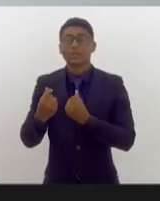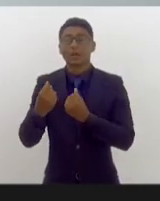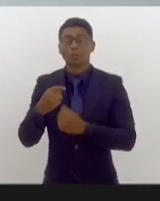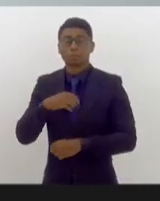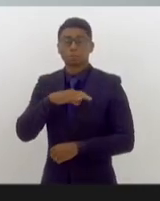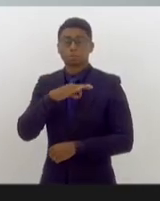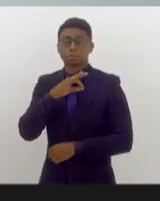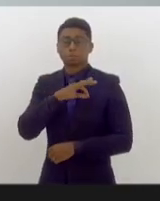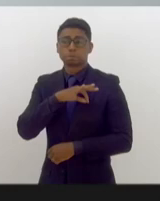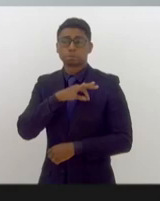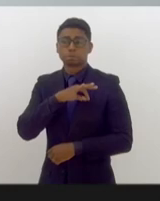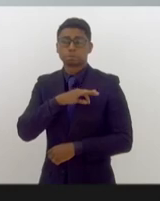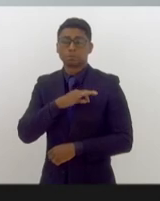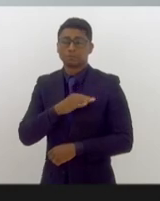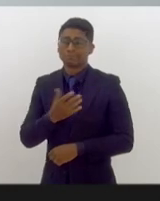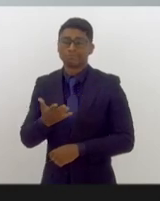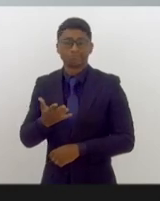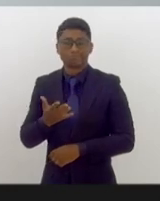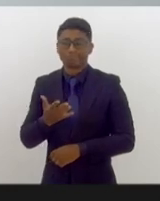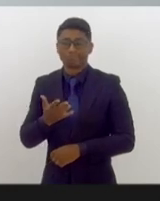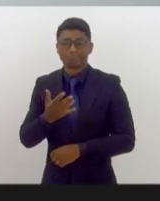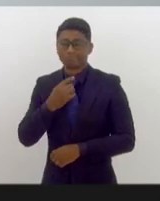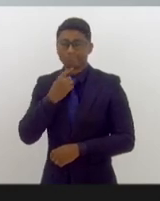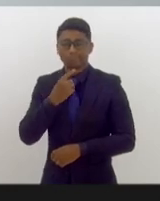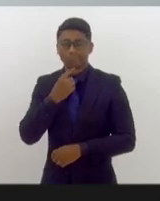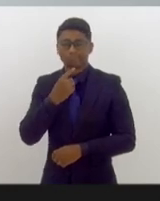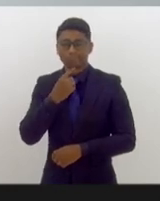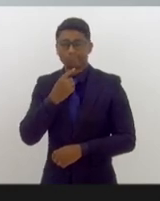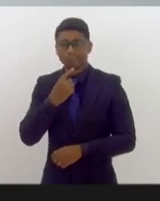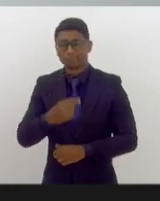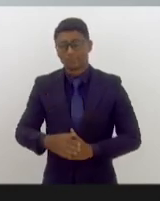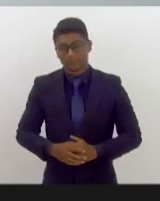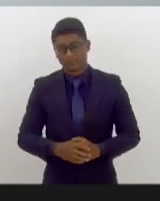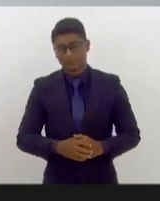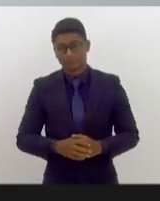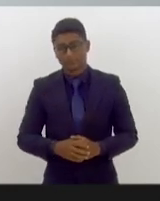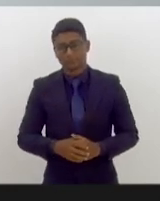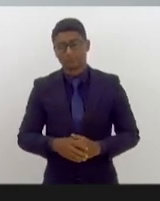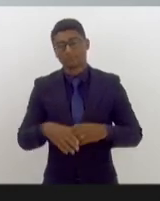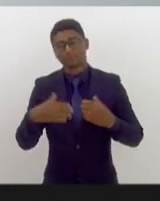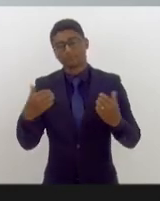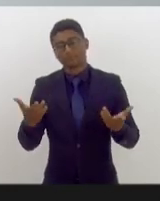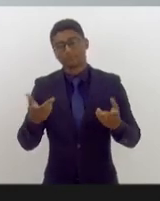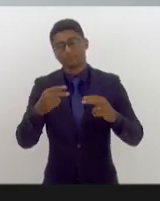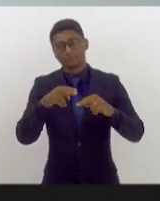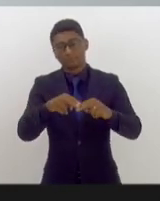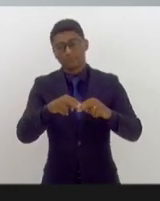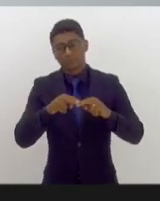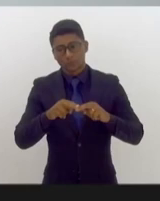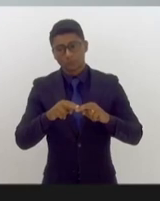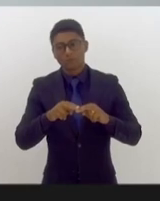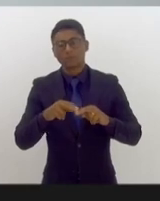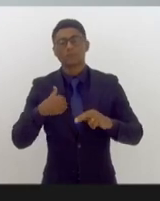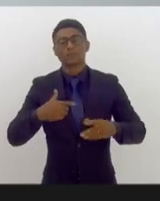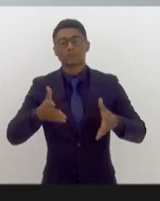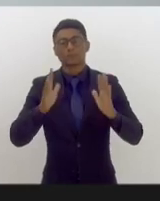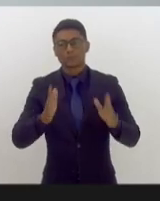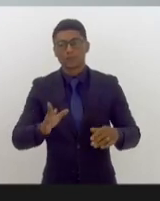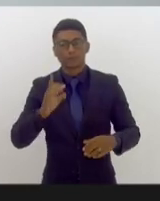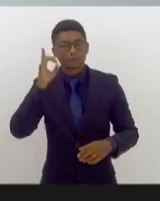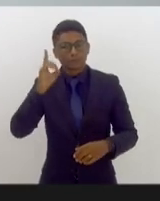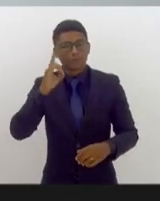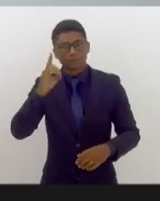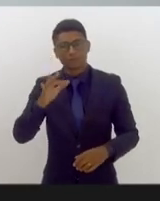termos de arrecadação e de salário. E, por conta disso, e até eu comentei com o deputado